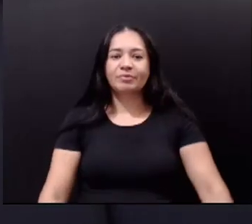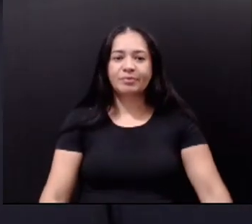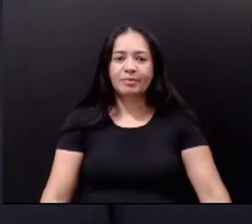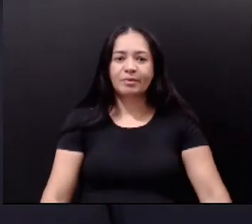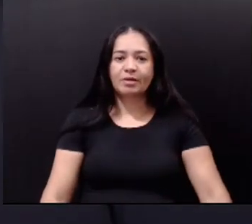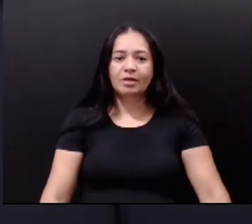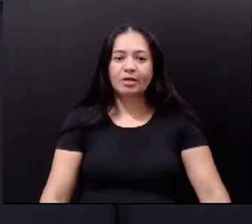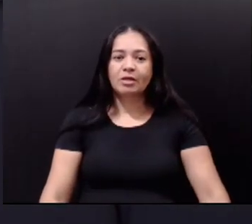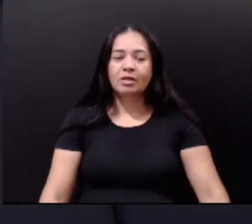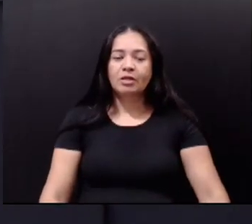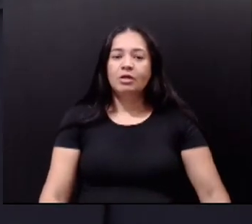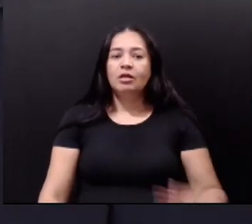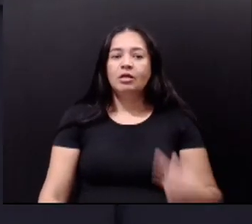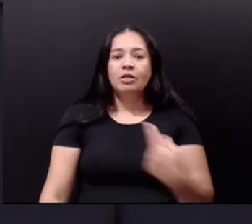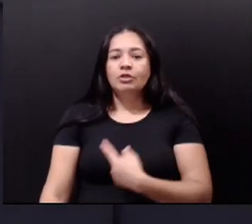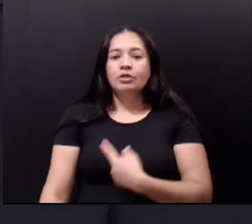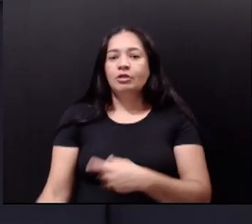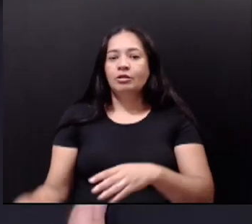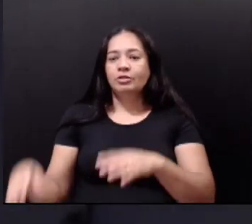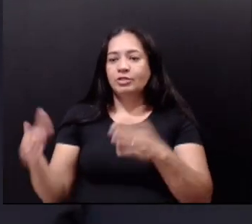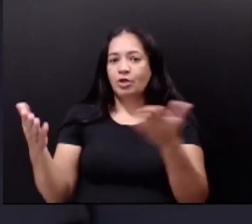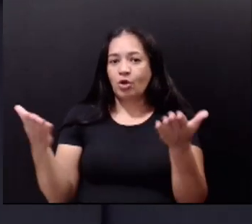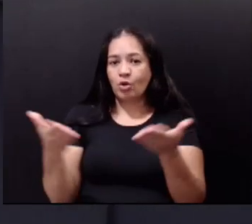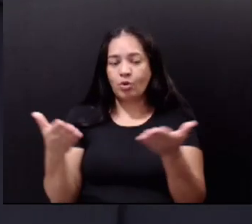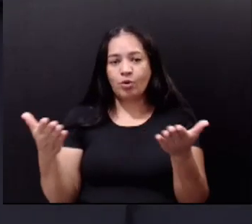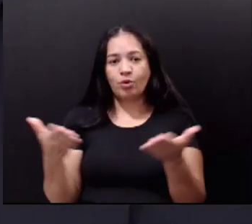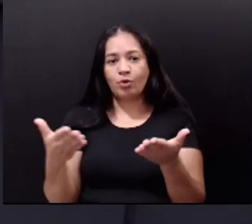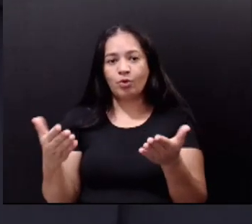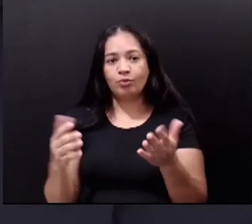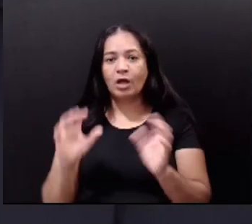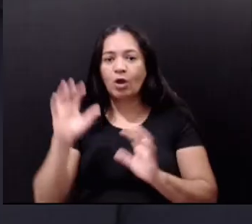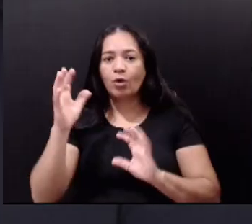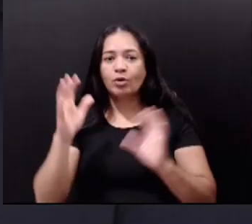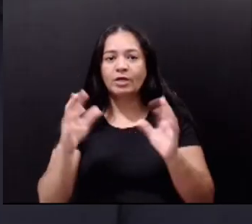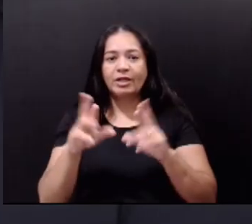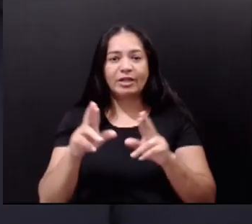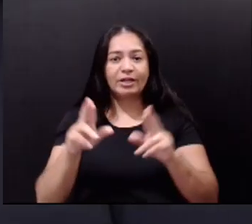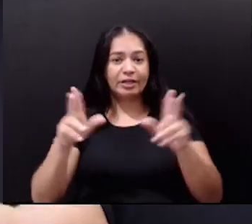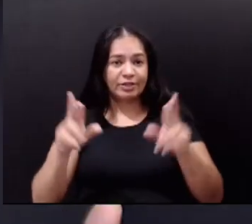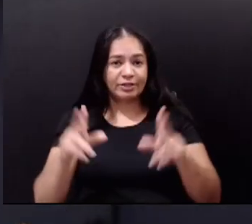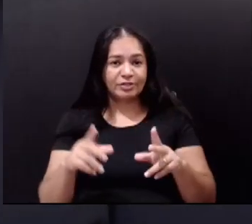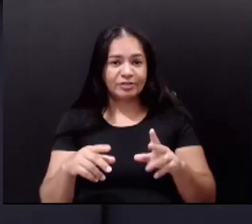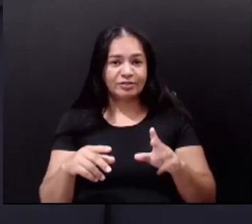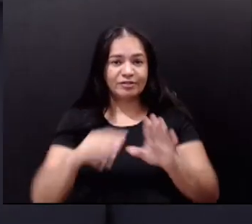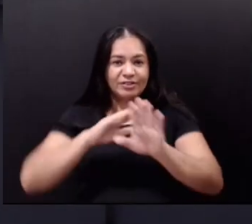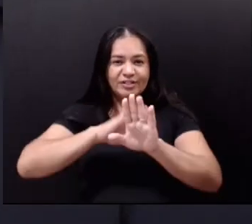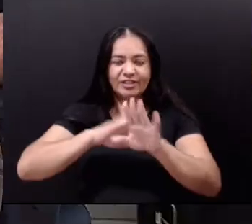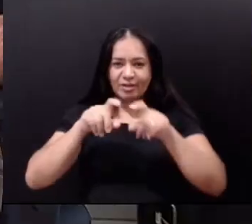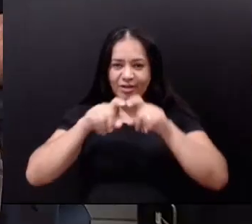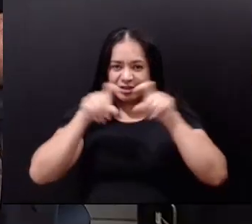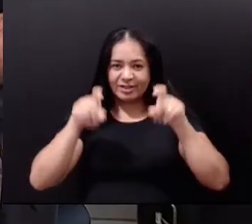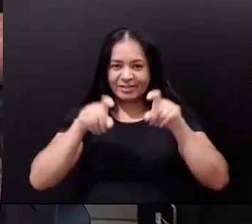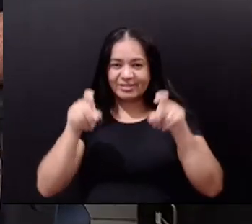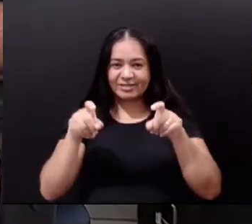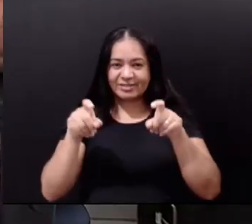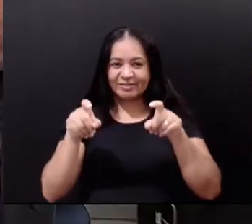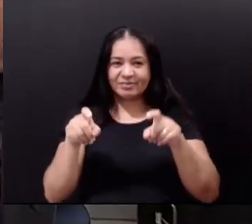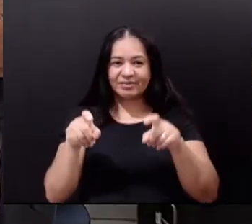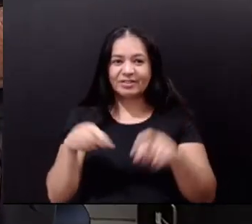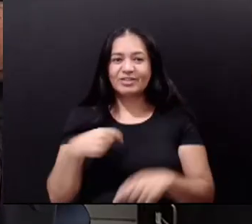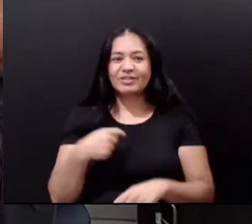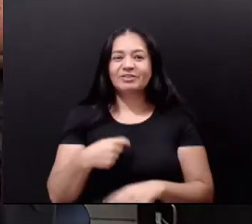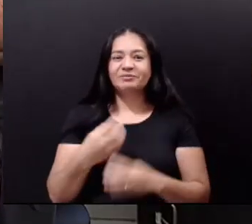Por exemplo, hoje que está acontecendo em ver, é diferente de estar lá atrás do computador durante a semana, fazendo questões de gestão, e a gente vê e